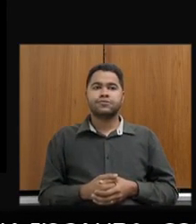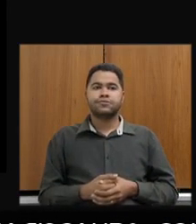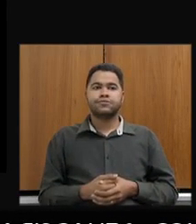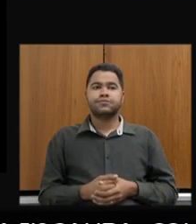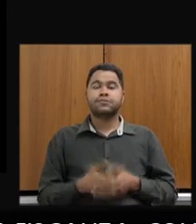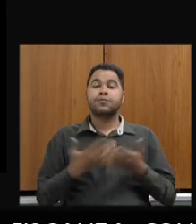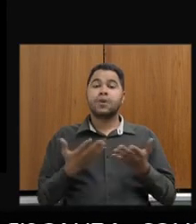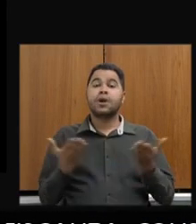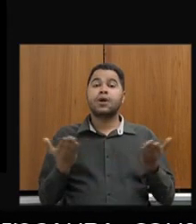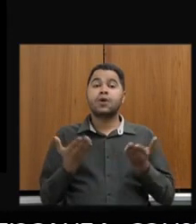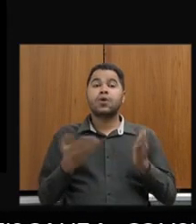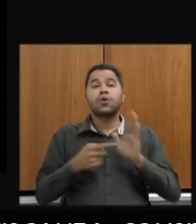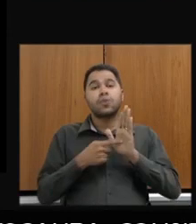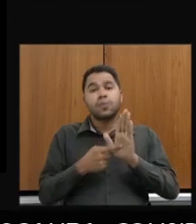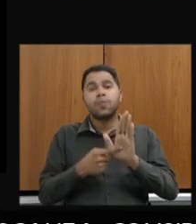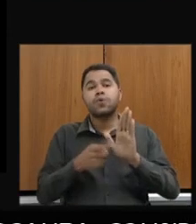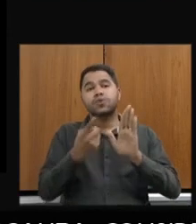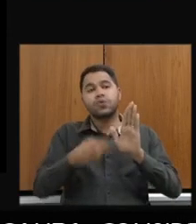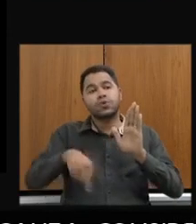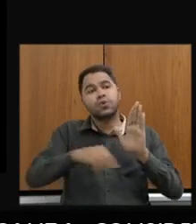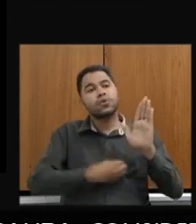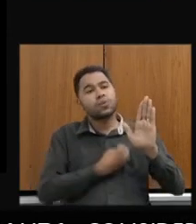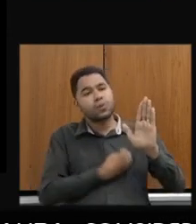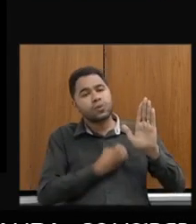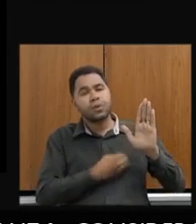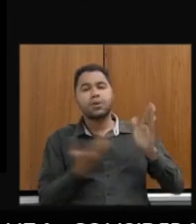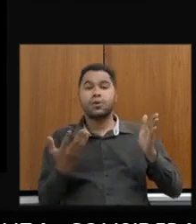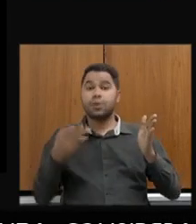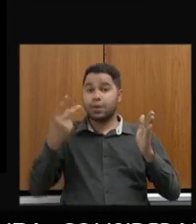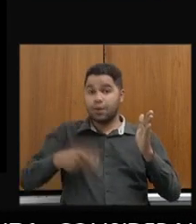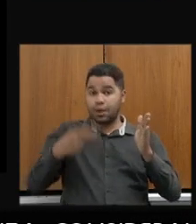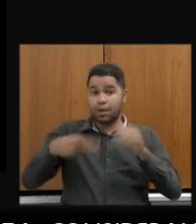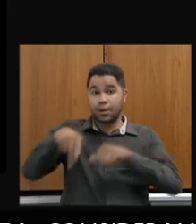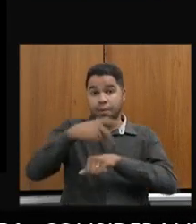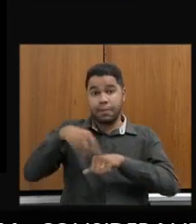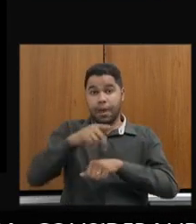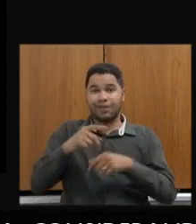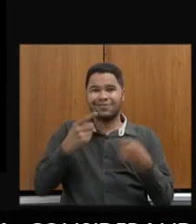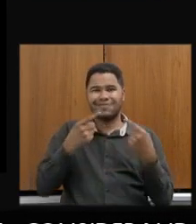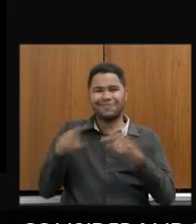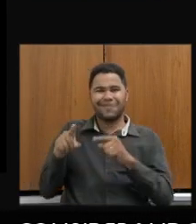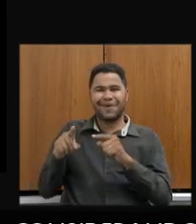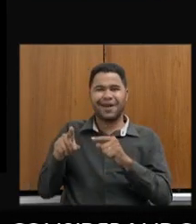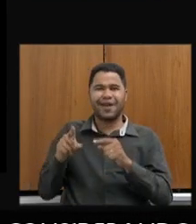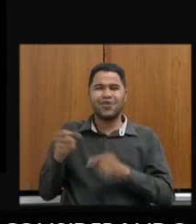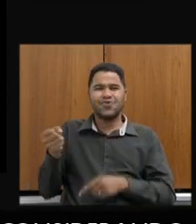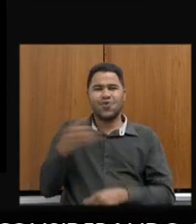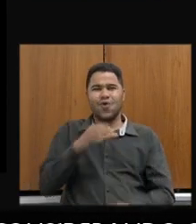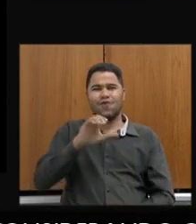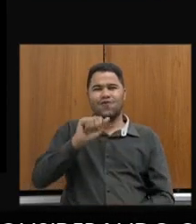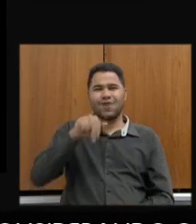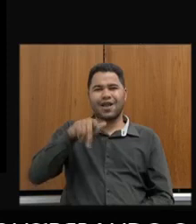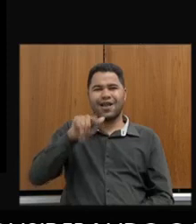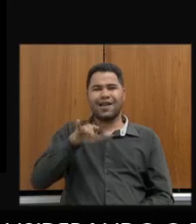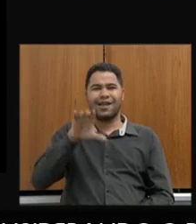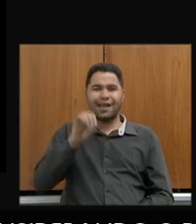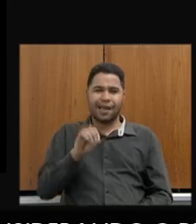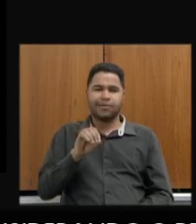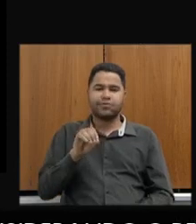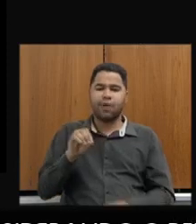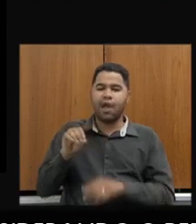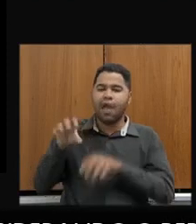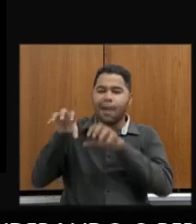esse quadro agora corresponde aquilo que a gente tem vivido infelizmente no país que são os ataques do chamado novo cangaço' né o domínio de cidades